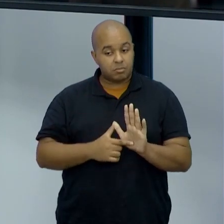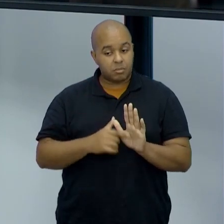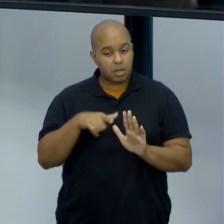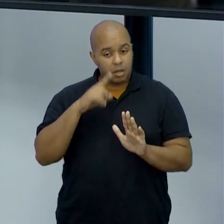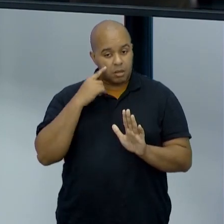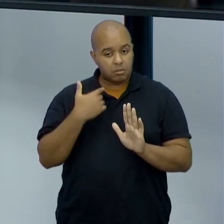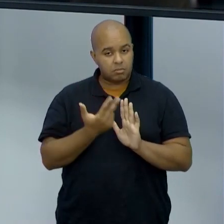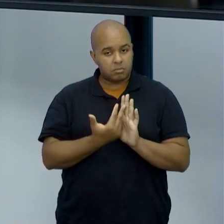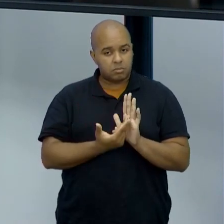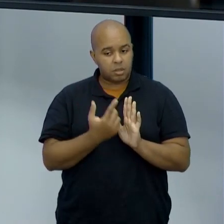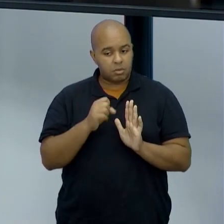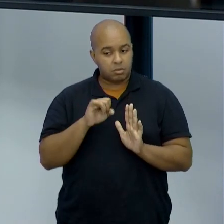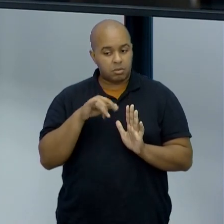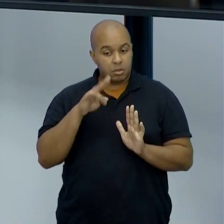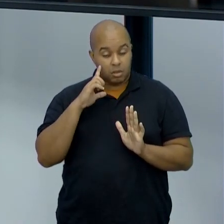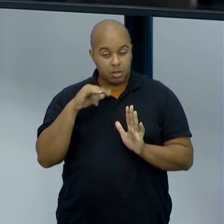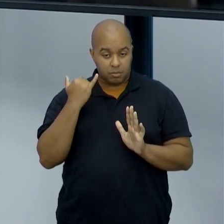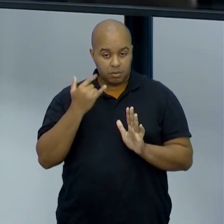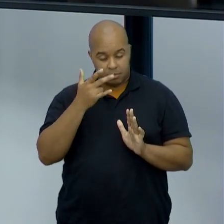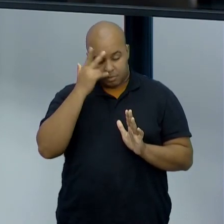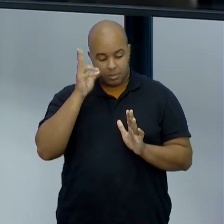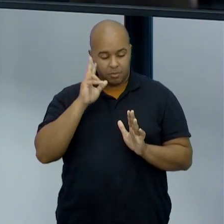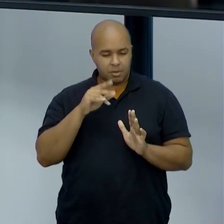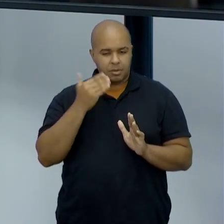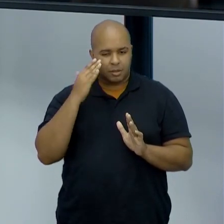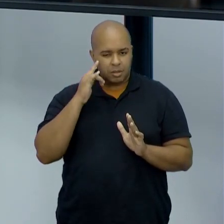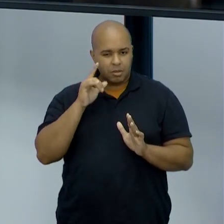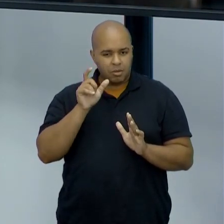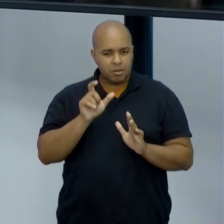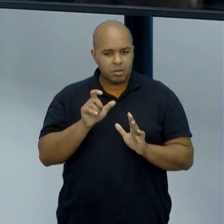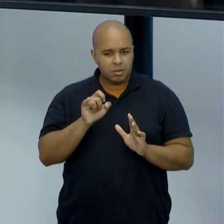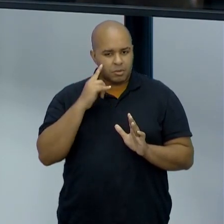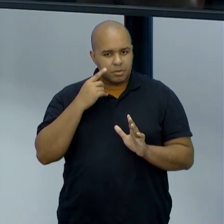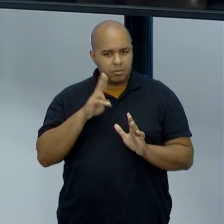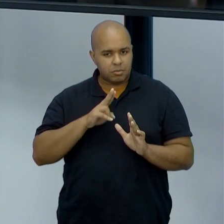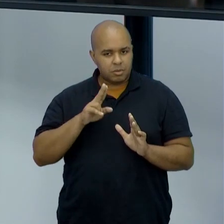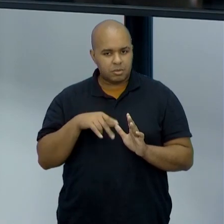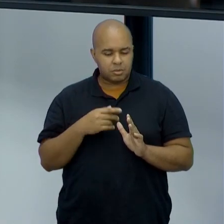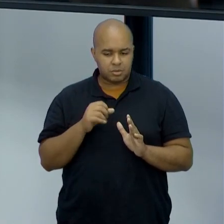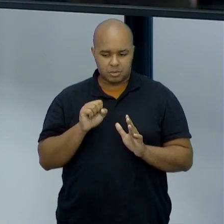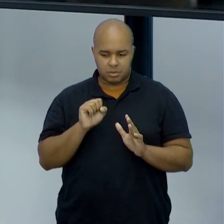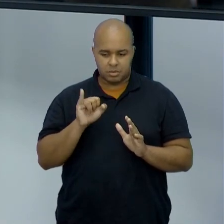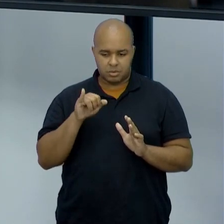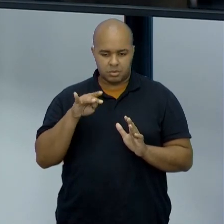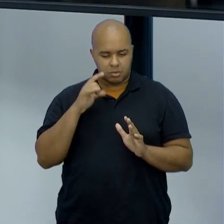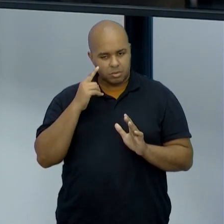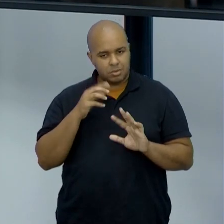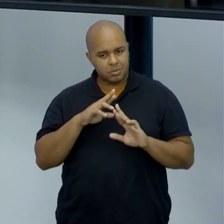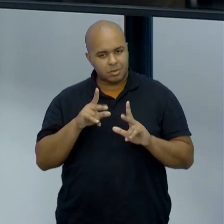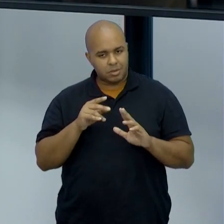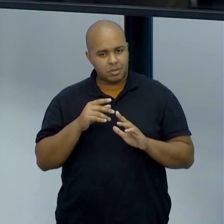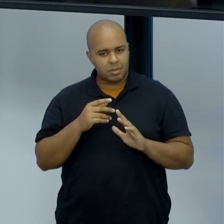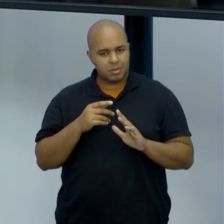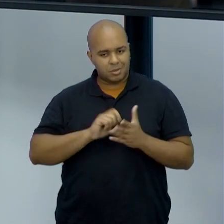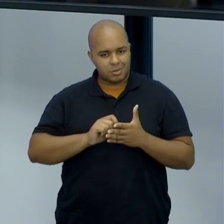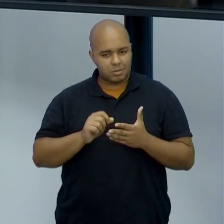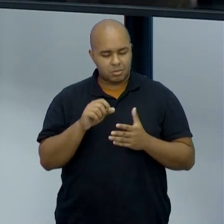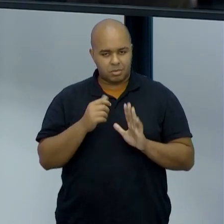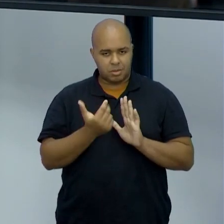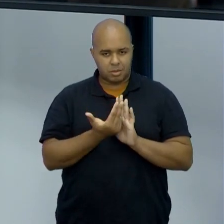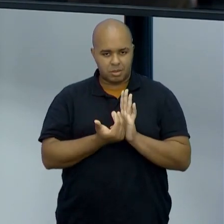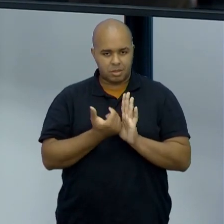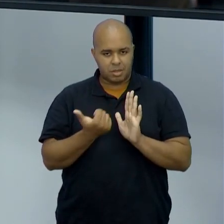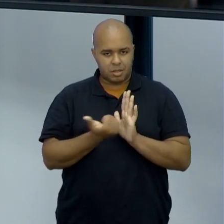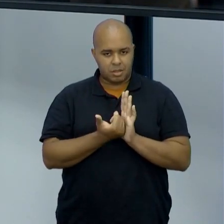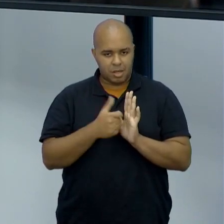é um símbolo. Isso é extremamente importante. As pessoas têm que estar familiarizadas se você for utilizar símbolos ao invés de escrita. No caso, o símbolo que está na